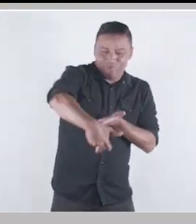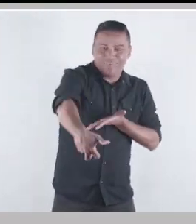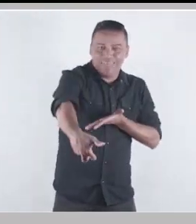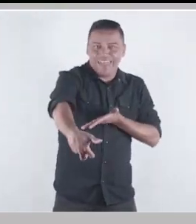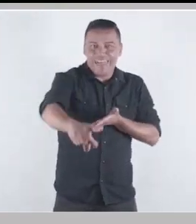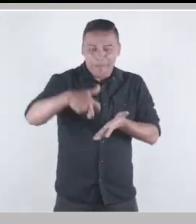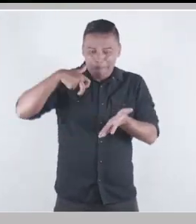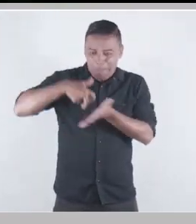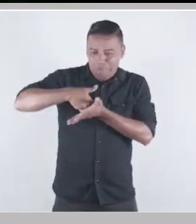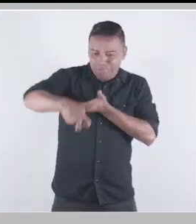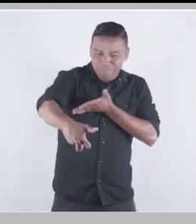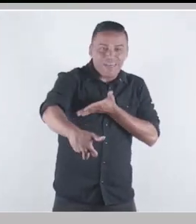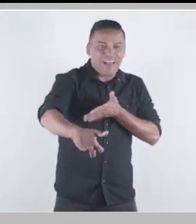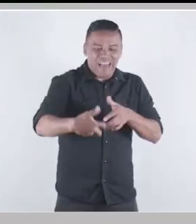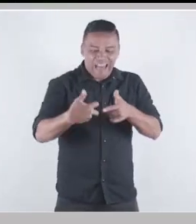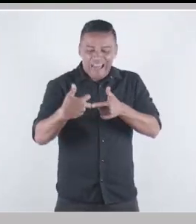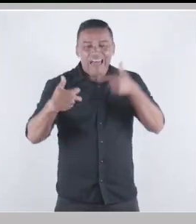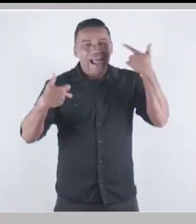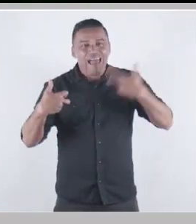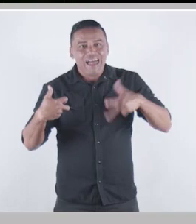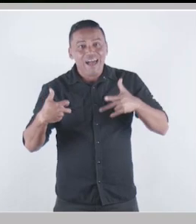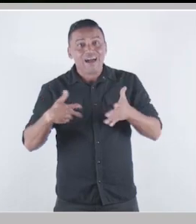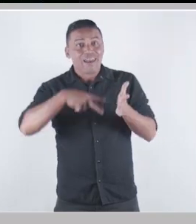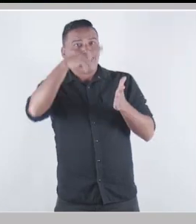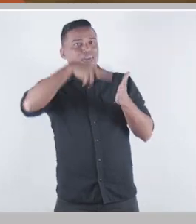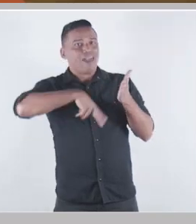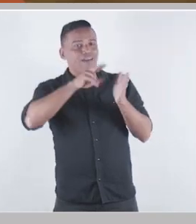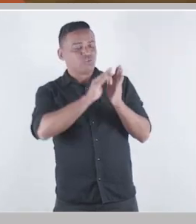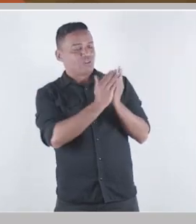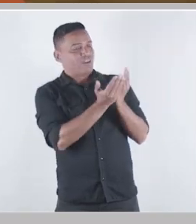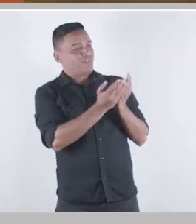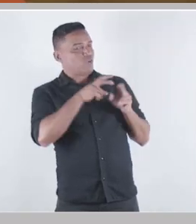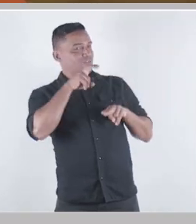E aí ele está lendo um livro, né, sentado,